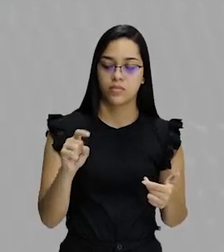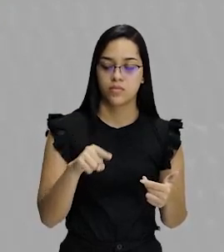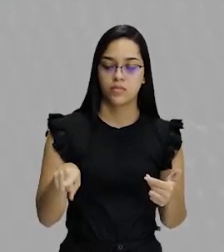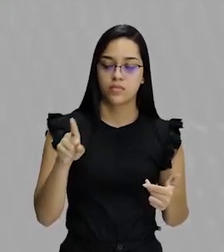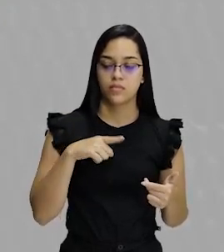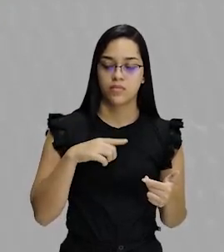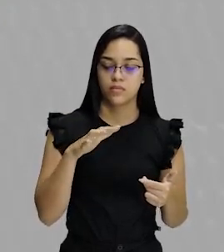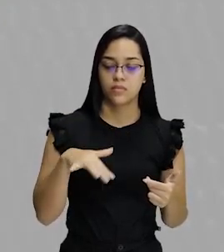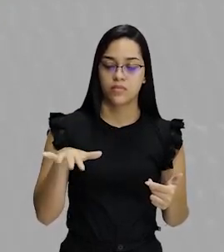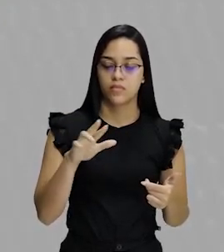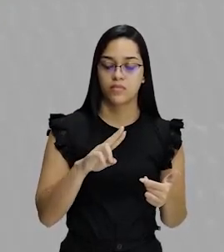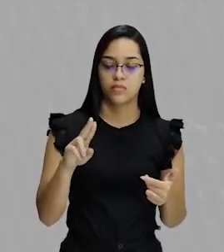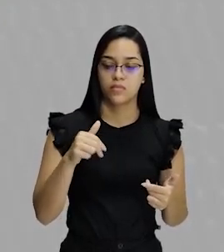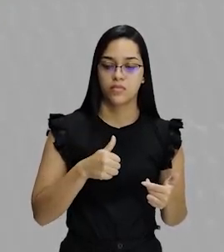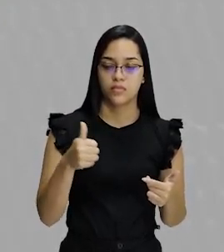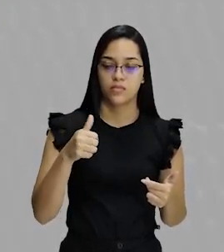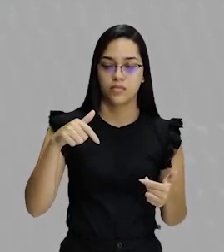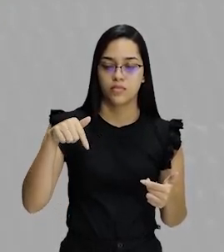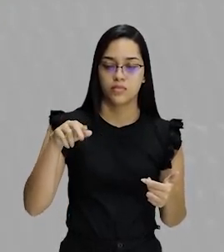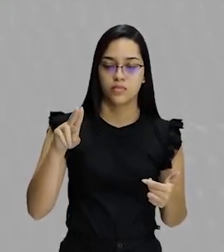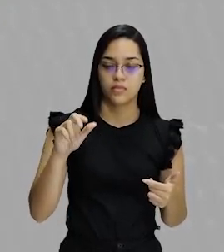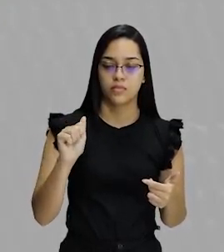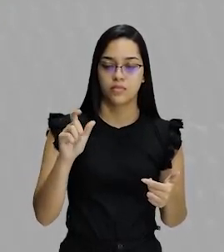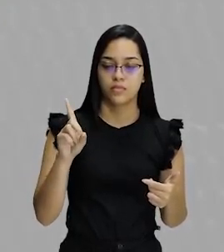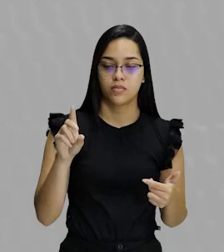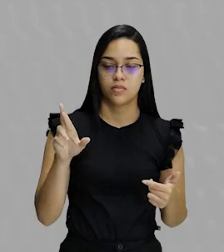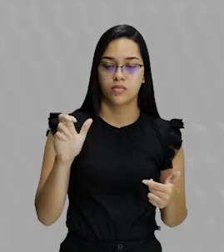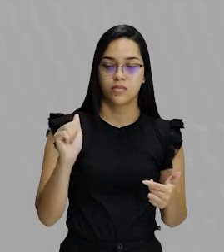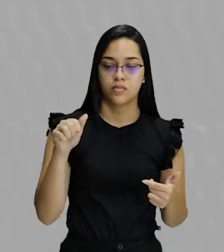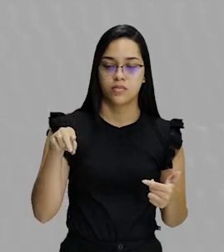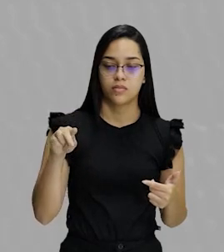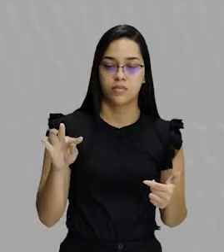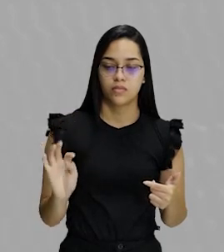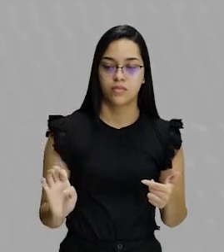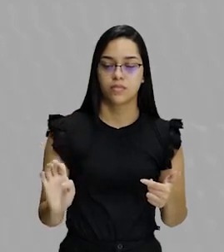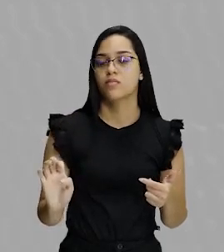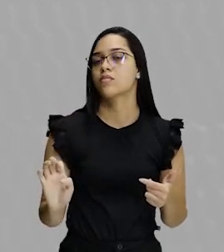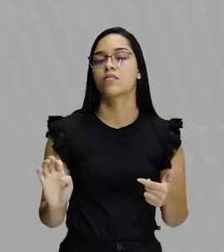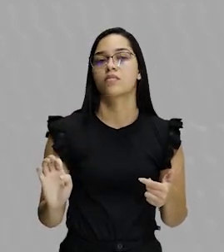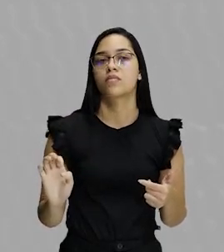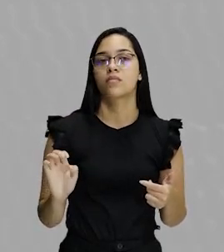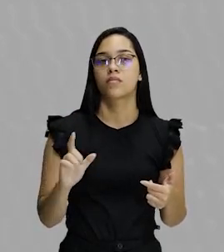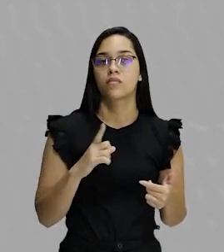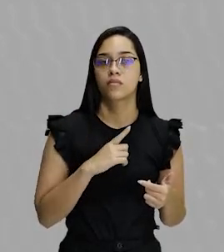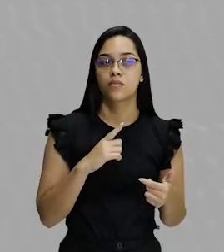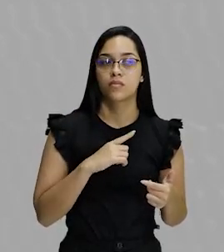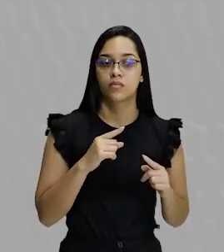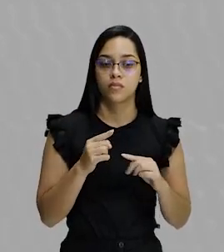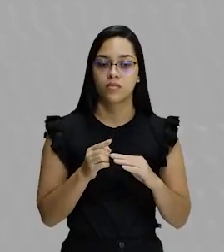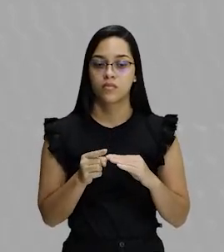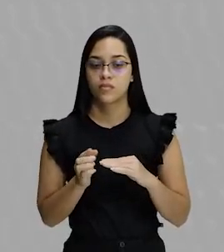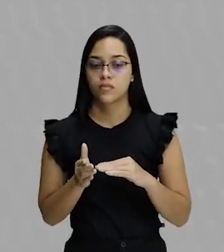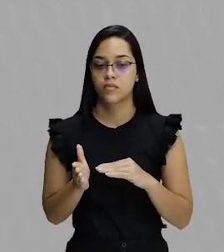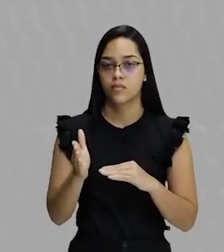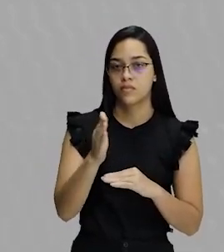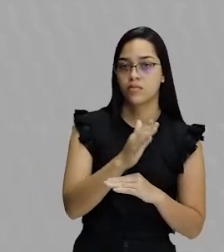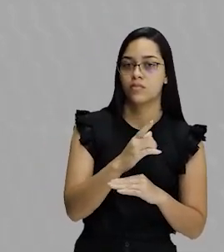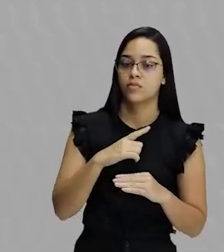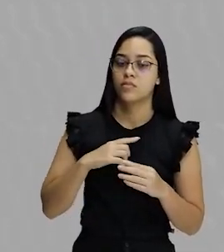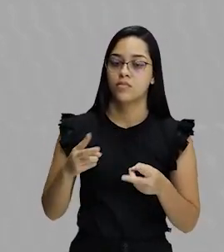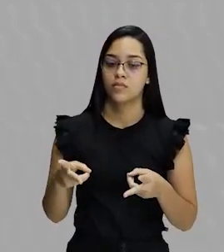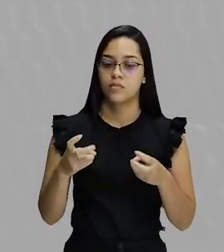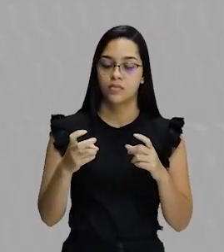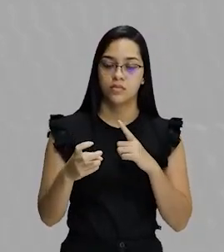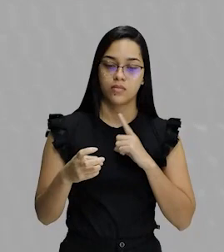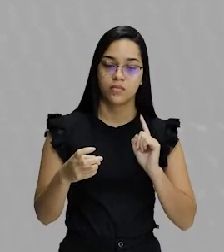essa região aqui é chamada de primeiro quadrante, ó, primeiro quadrante, aí você vem no sentido anti-horário e obtém aqui